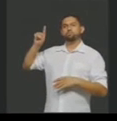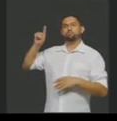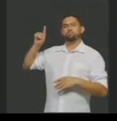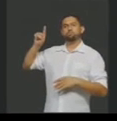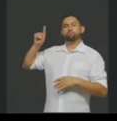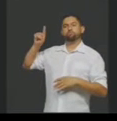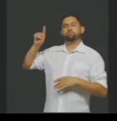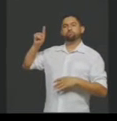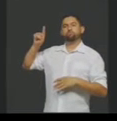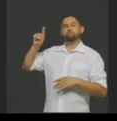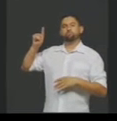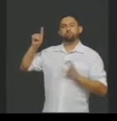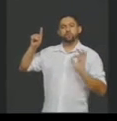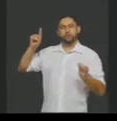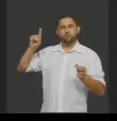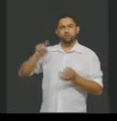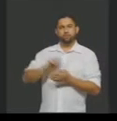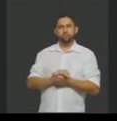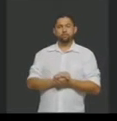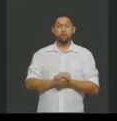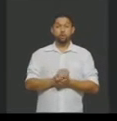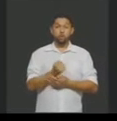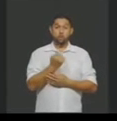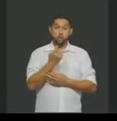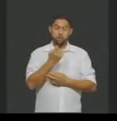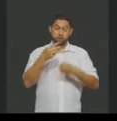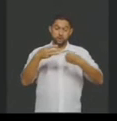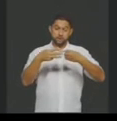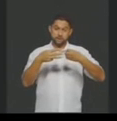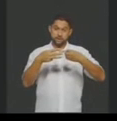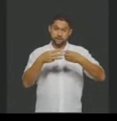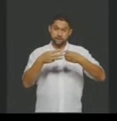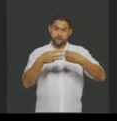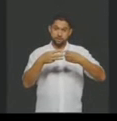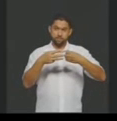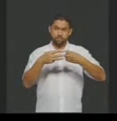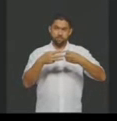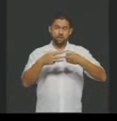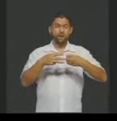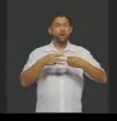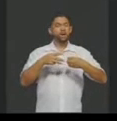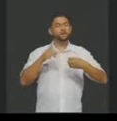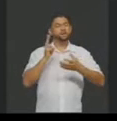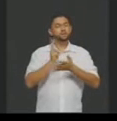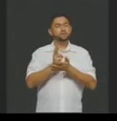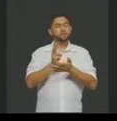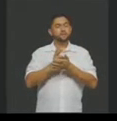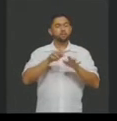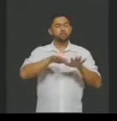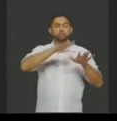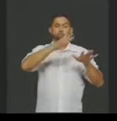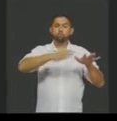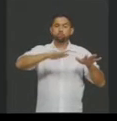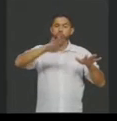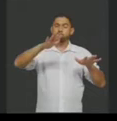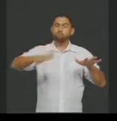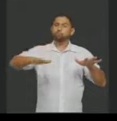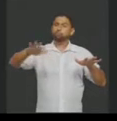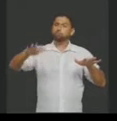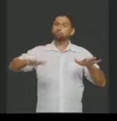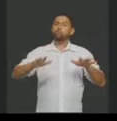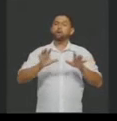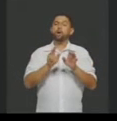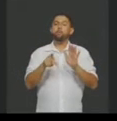dinoflagelados. São algas unicelulares e a maioria das espécies é marinha e constitui o